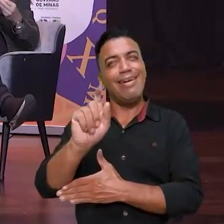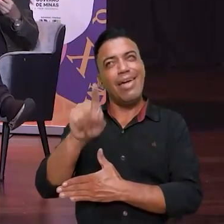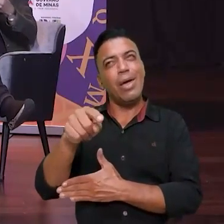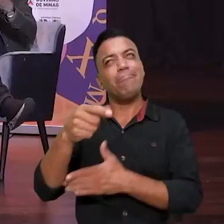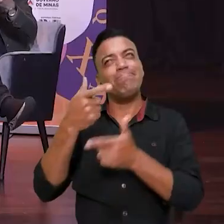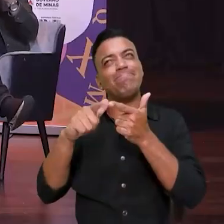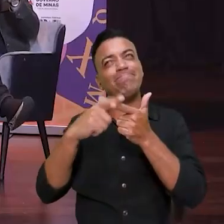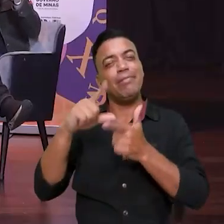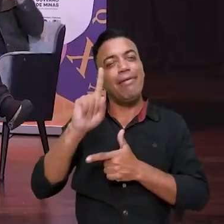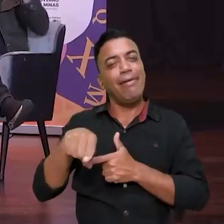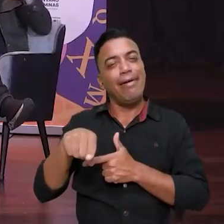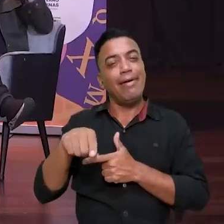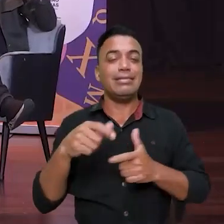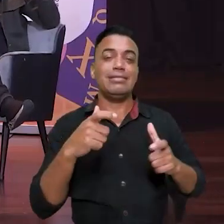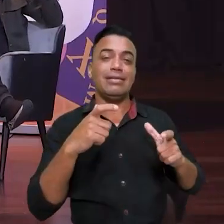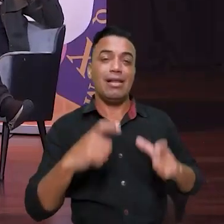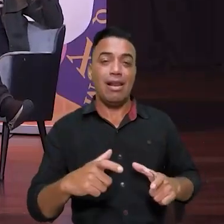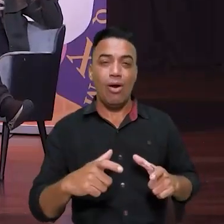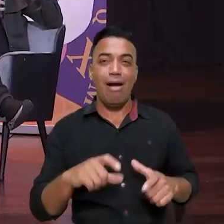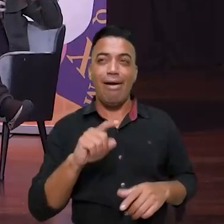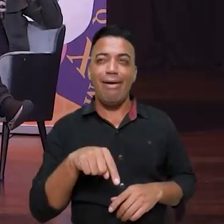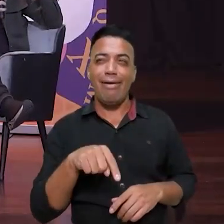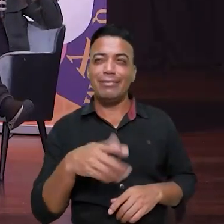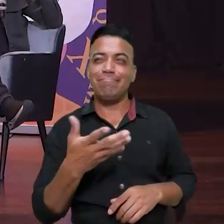Primeiro, porque nesse lugar